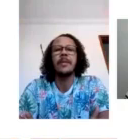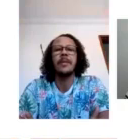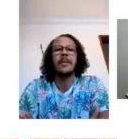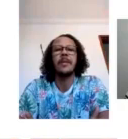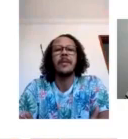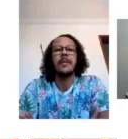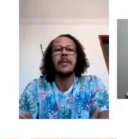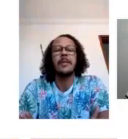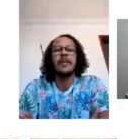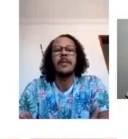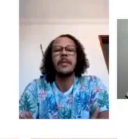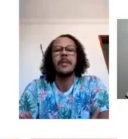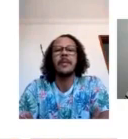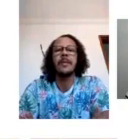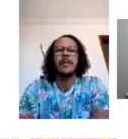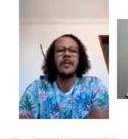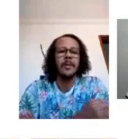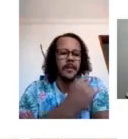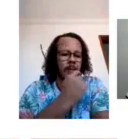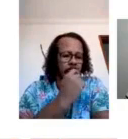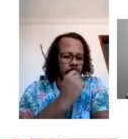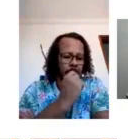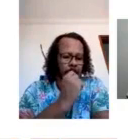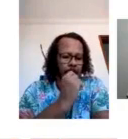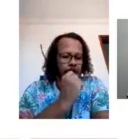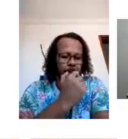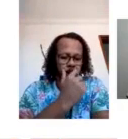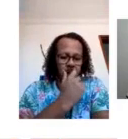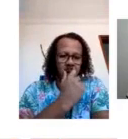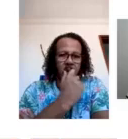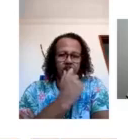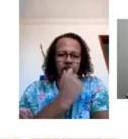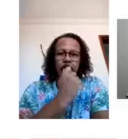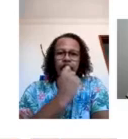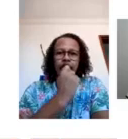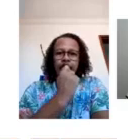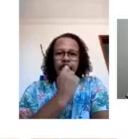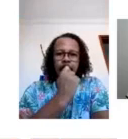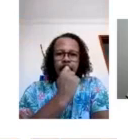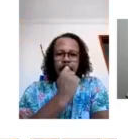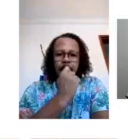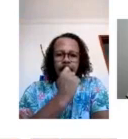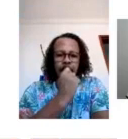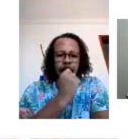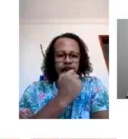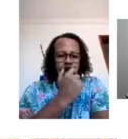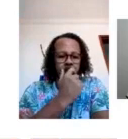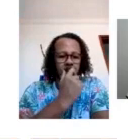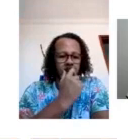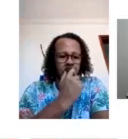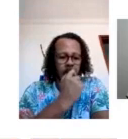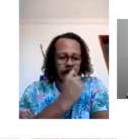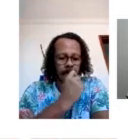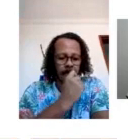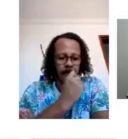essas produções, né, do PIBID, os desafios e todas as conquistas durante esse período tão difícil, né,